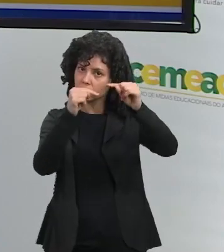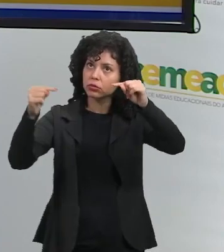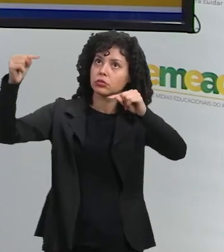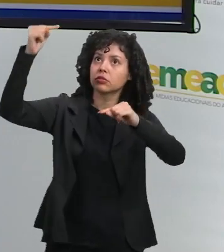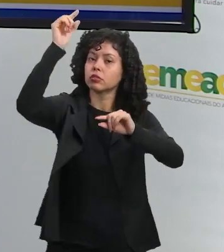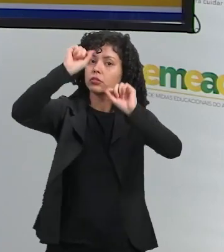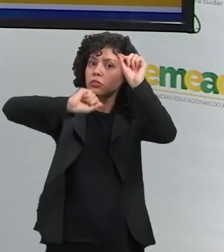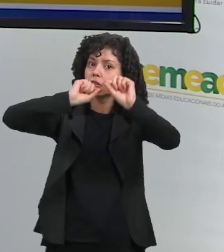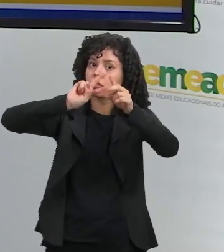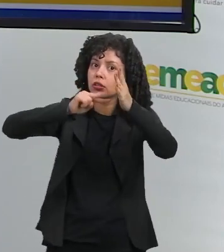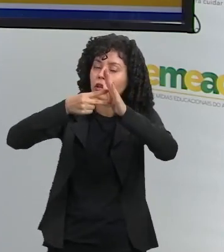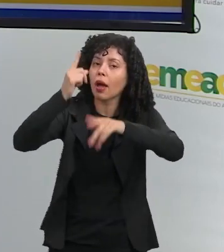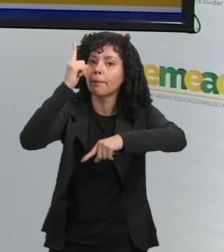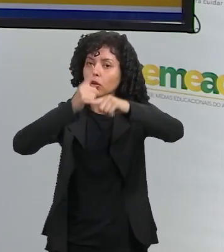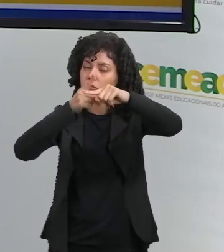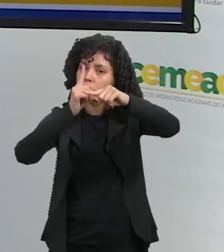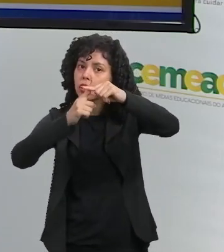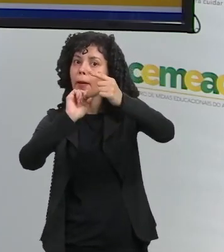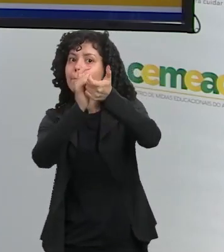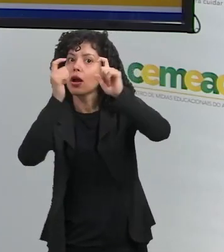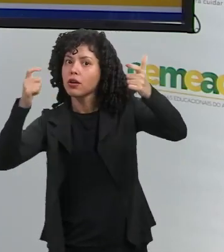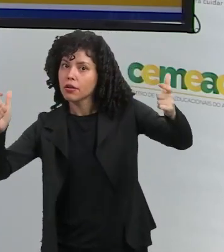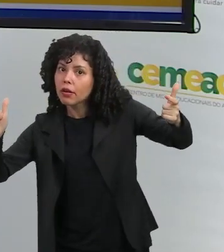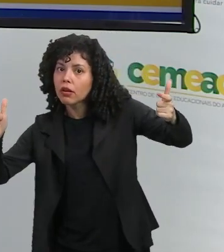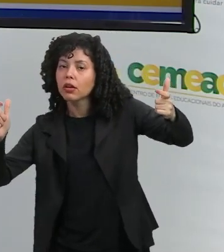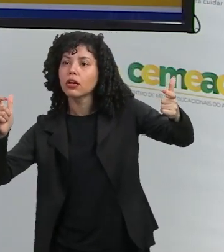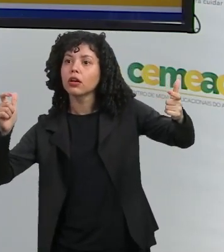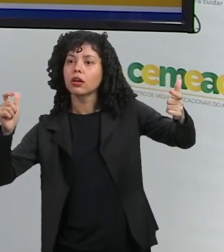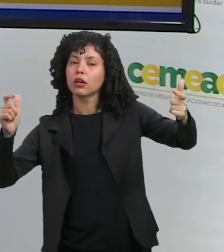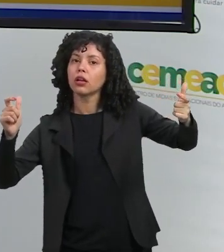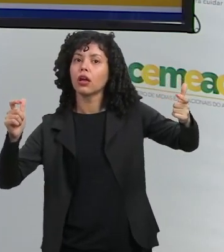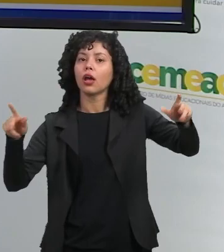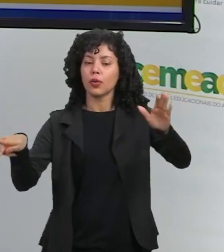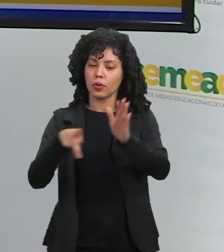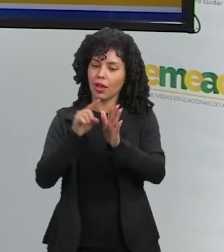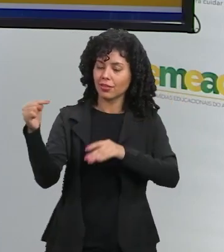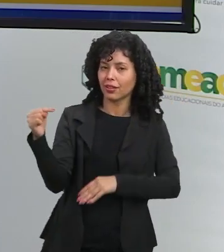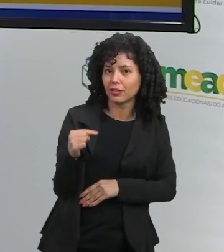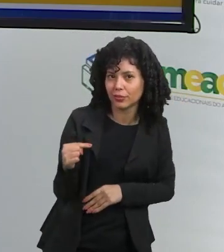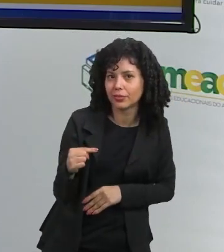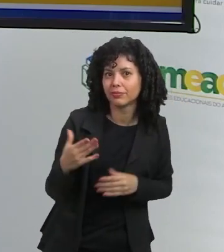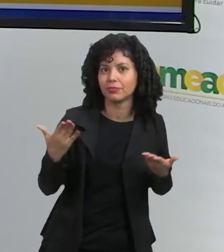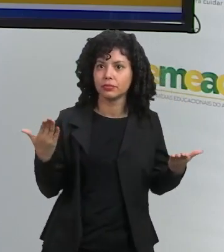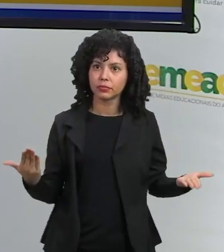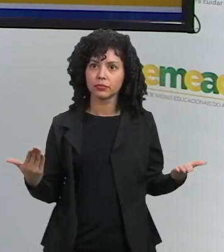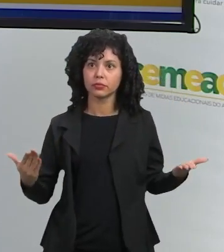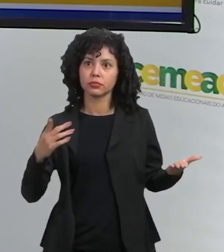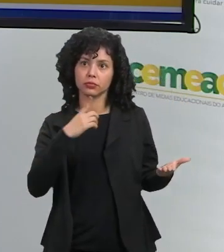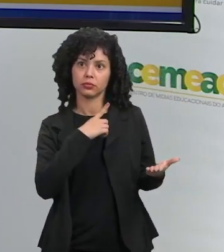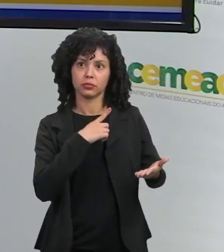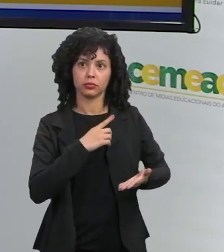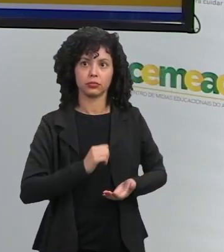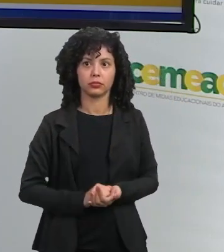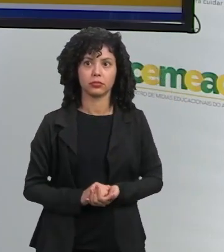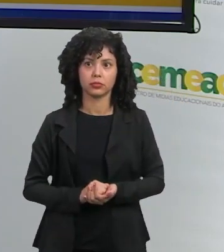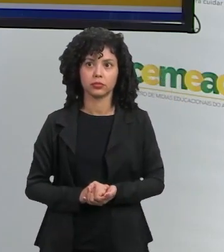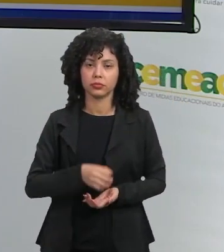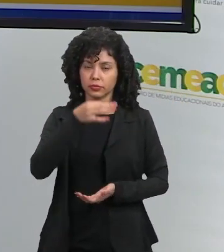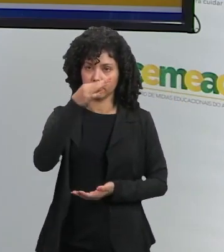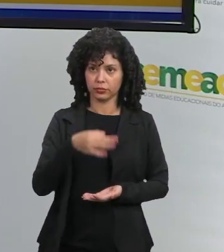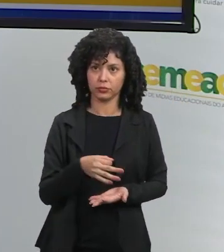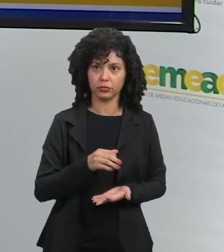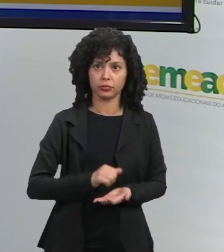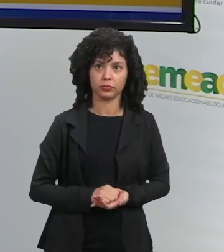cima, significa que a carga positiva ela está maior que as cargas negativas. Então, a assertiva está